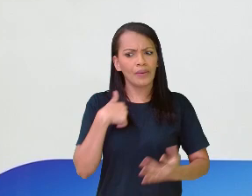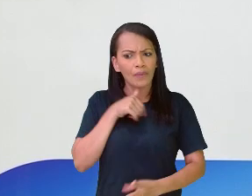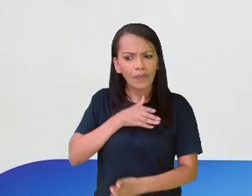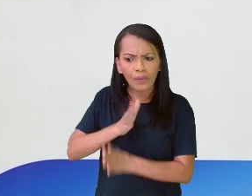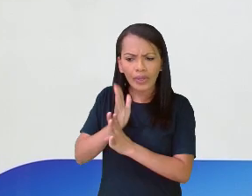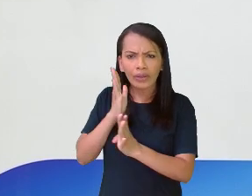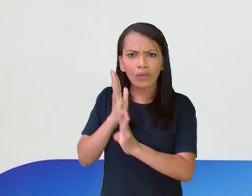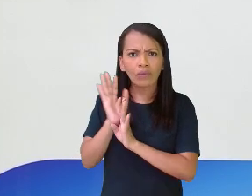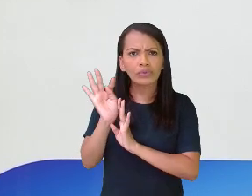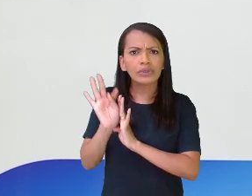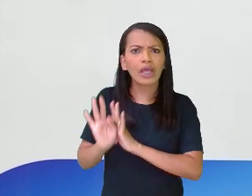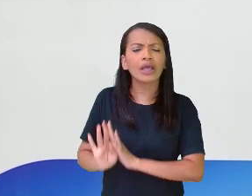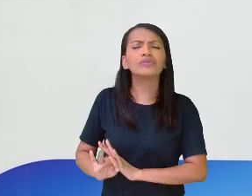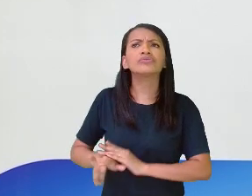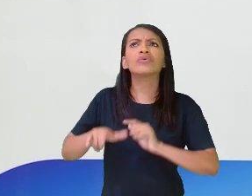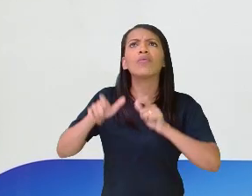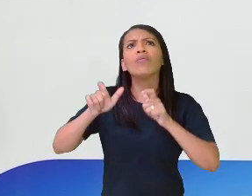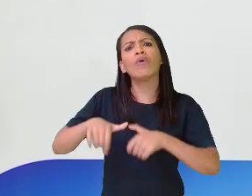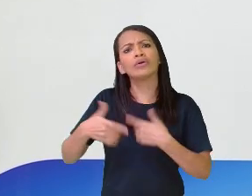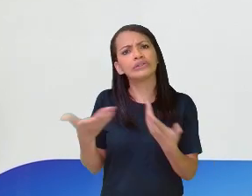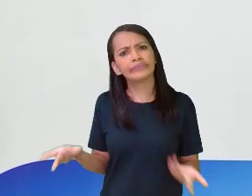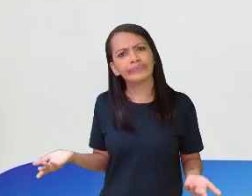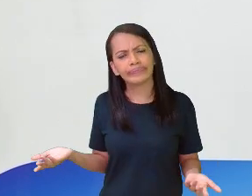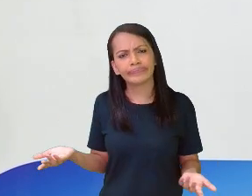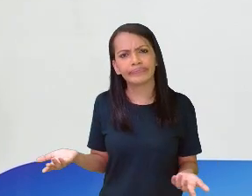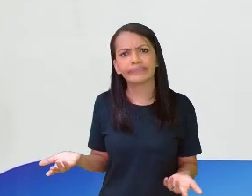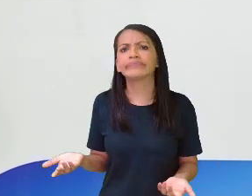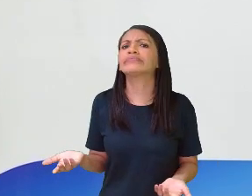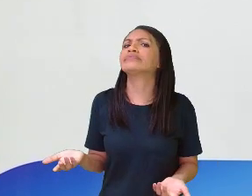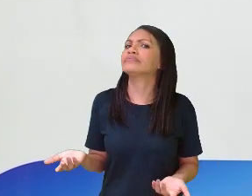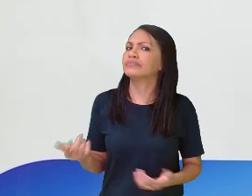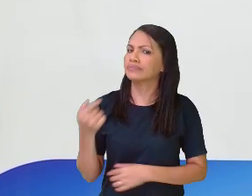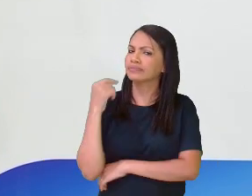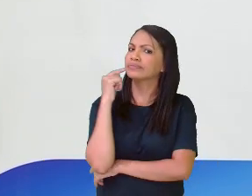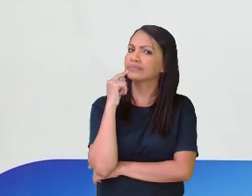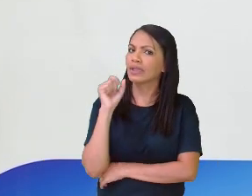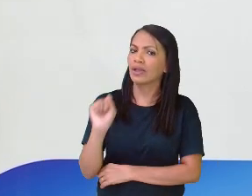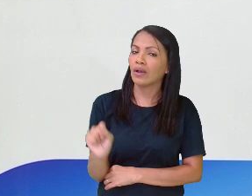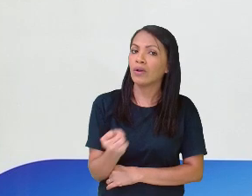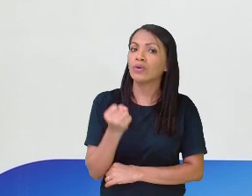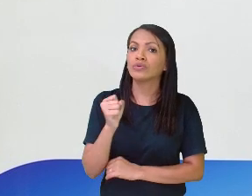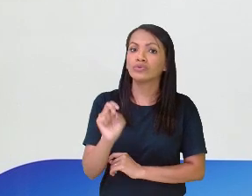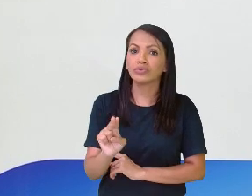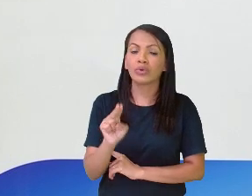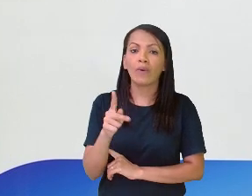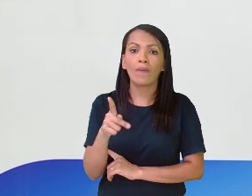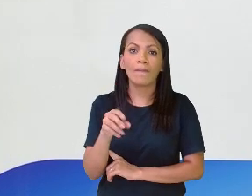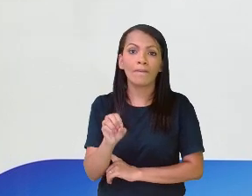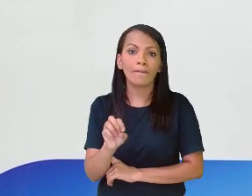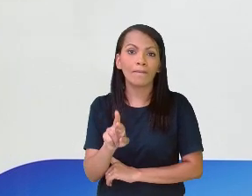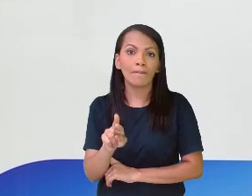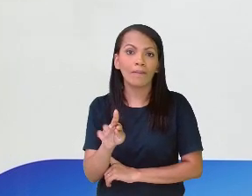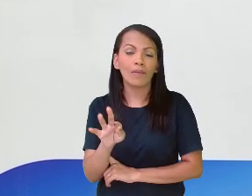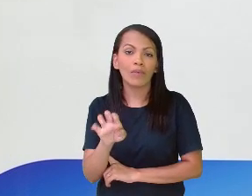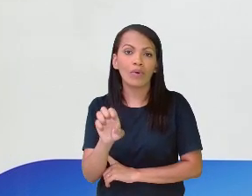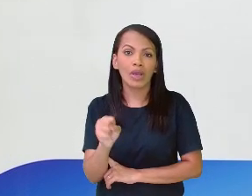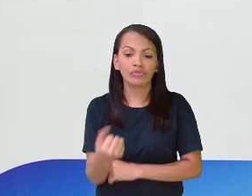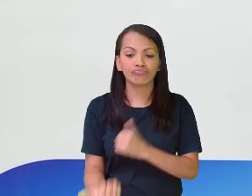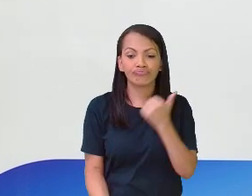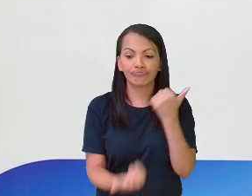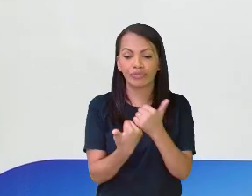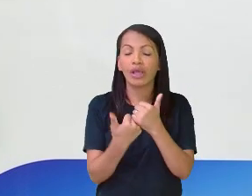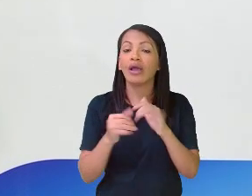esse tipo de texto, professora Mauricéia? Que são chamados os suportes, onde a gente encontra determinado tipo de